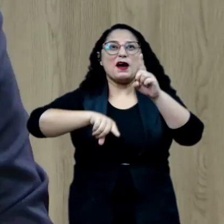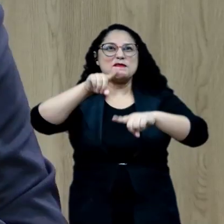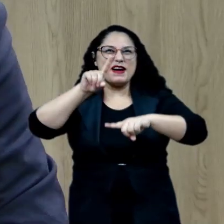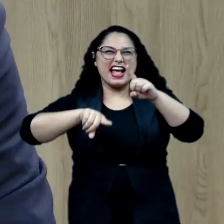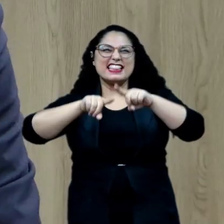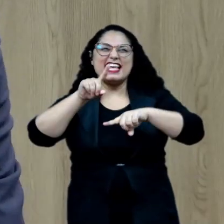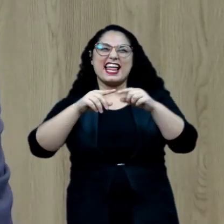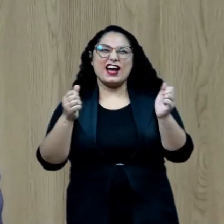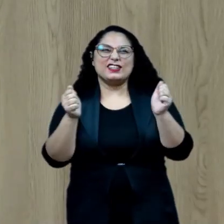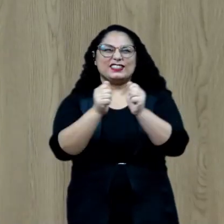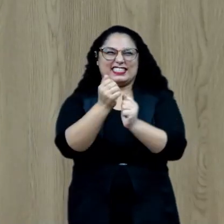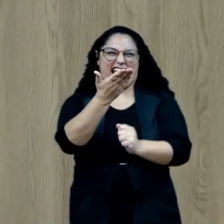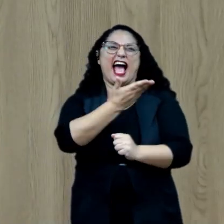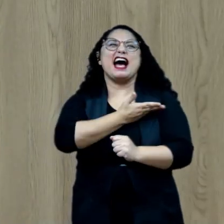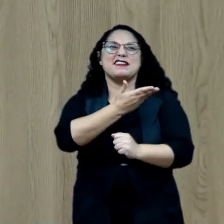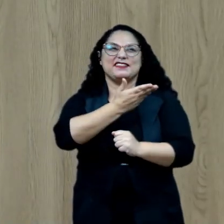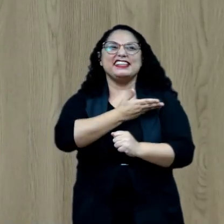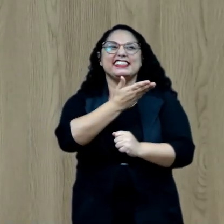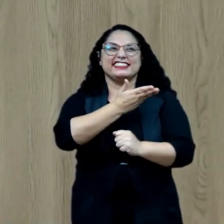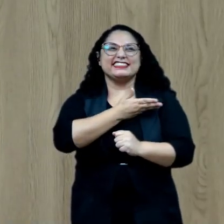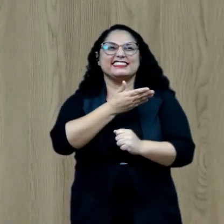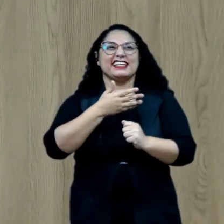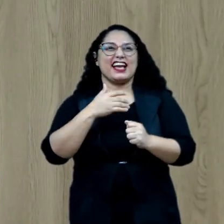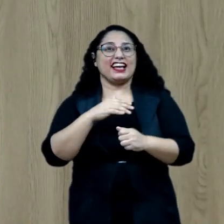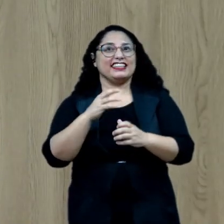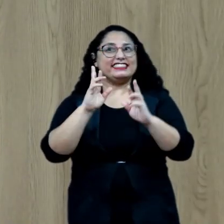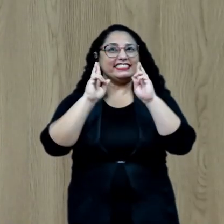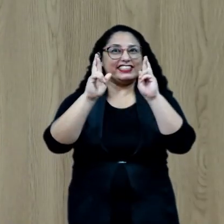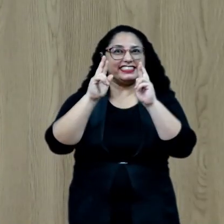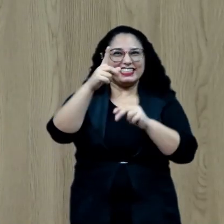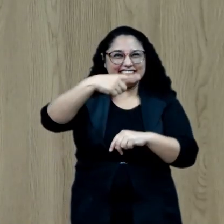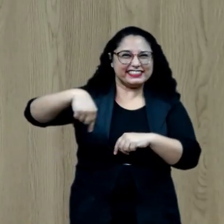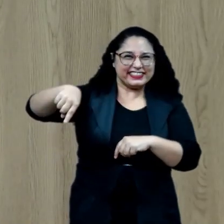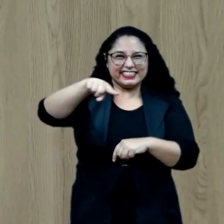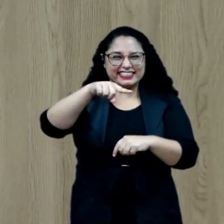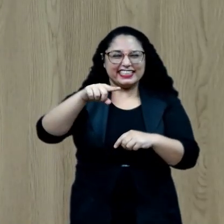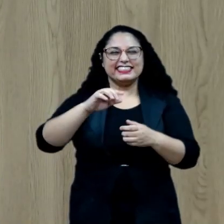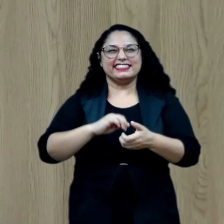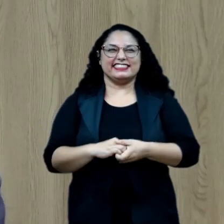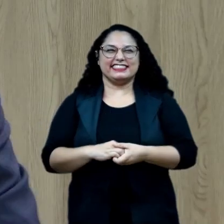os colegas e os amigos. Contamos com vocês.